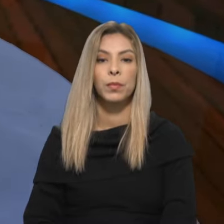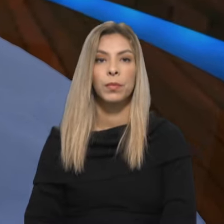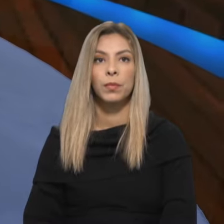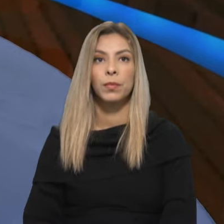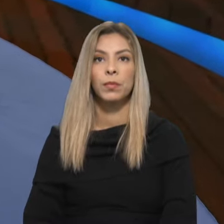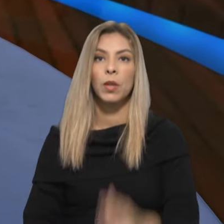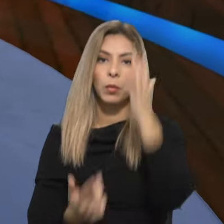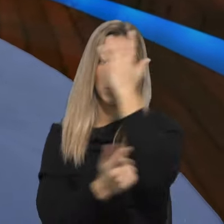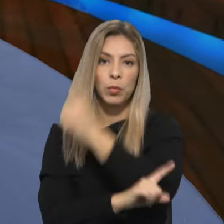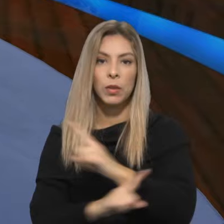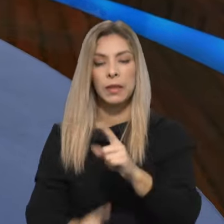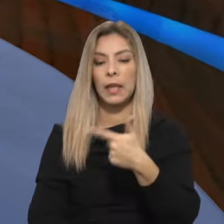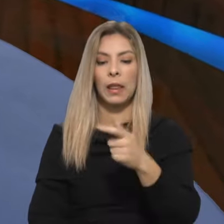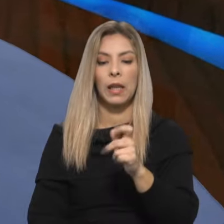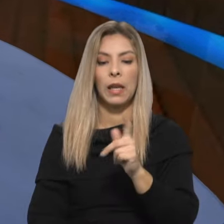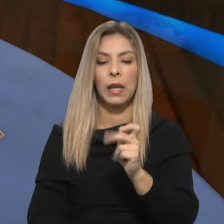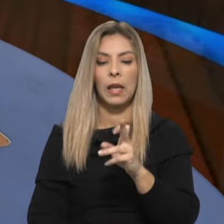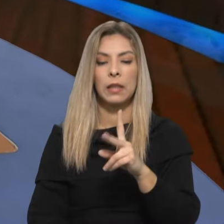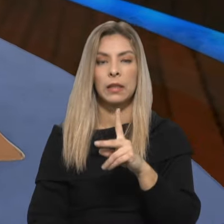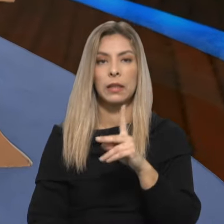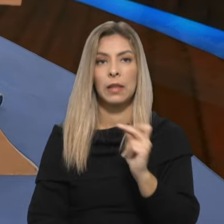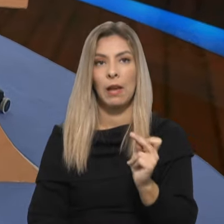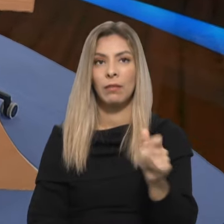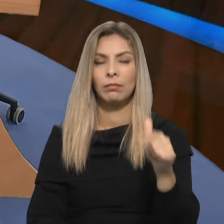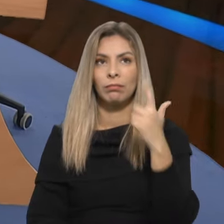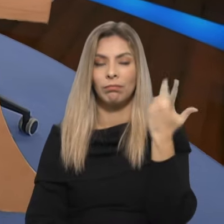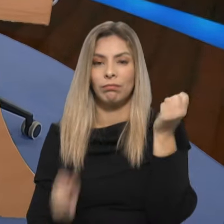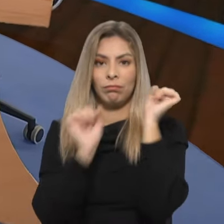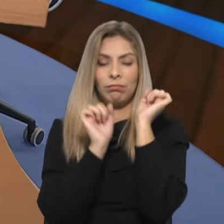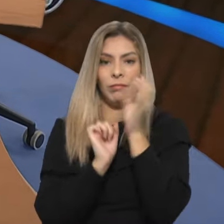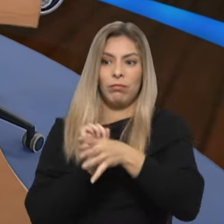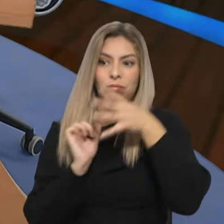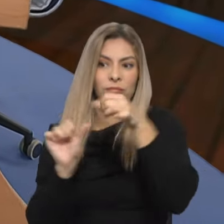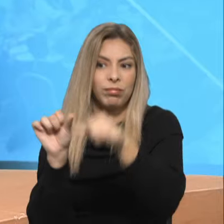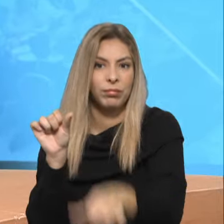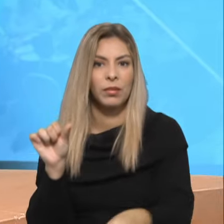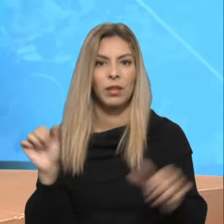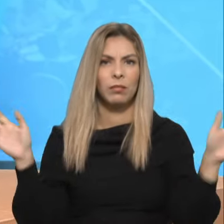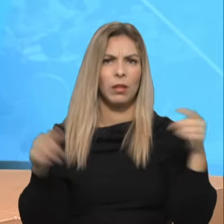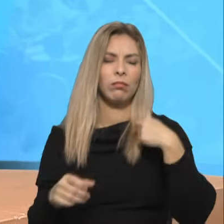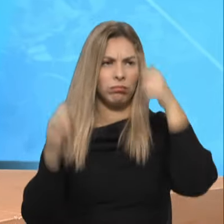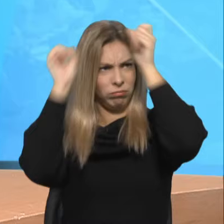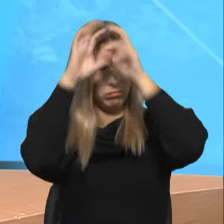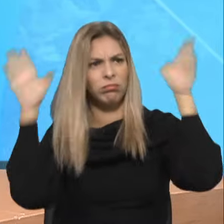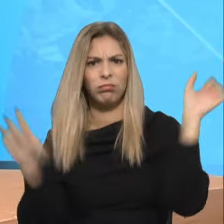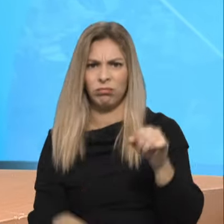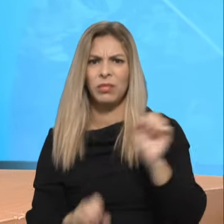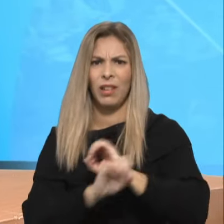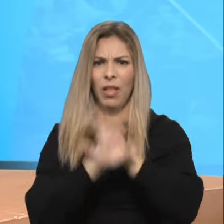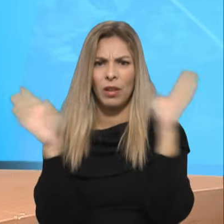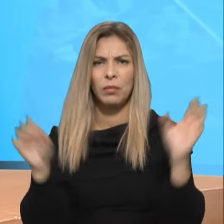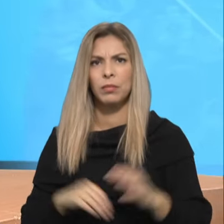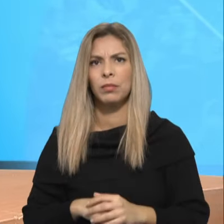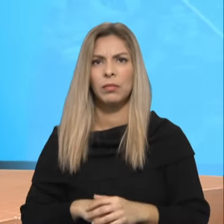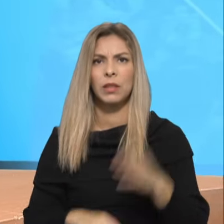Professora Teresa Messias, é possível imaginar este anúncio, este cenário? Claramente é possível imaginar. Santo Inácio de Loyola, no